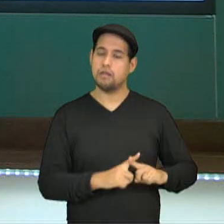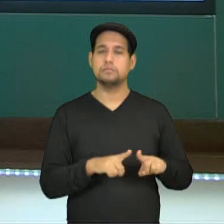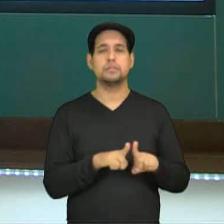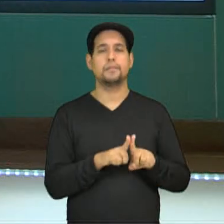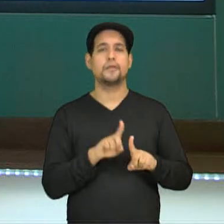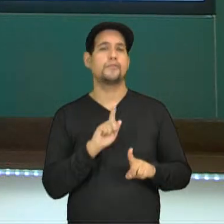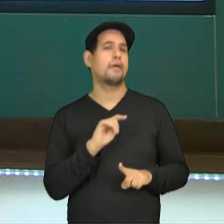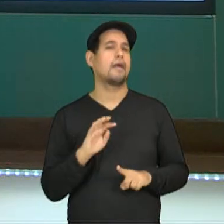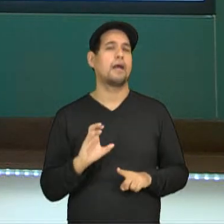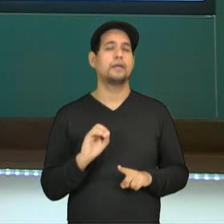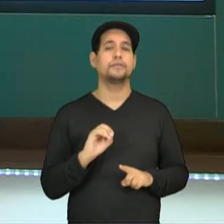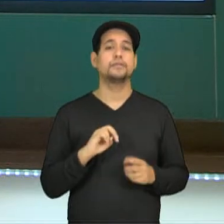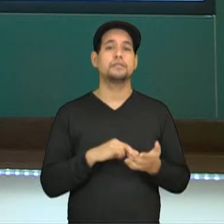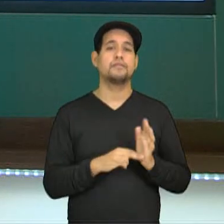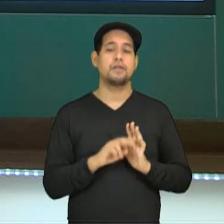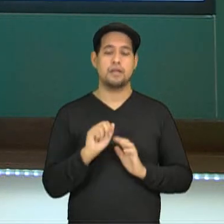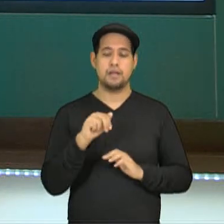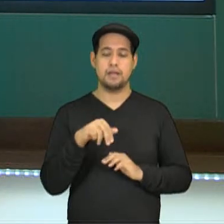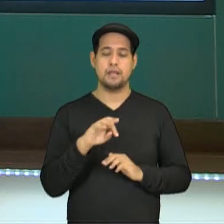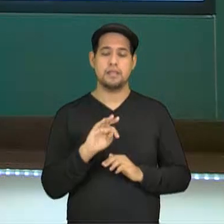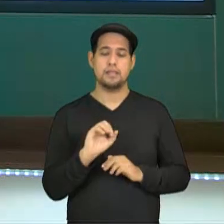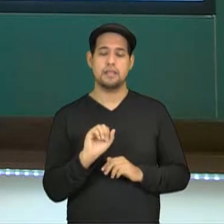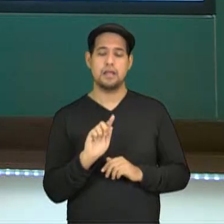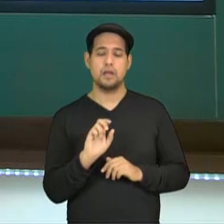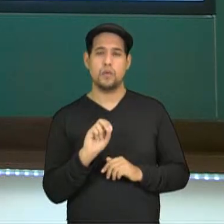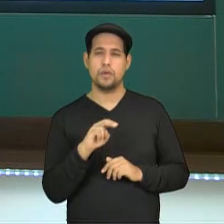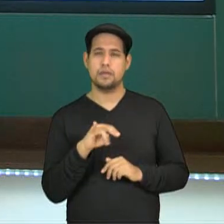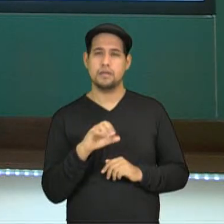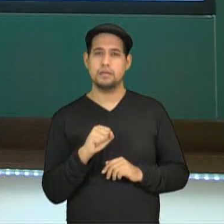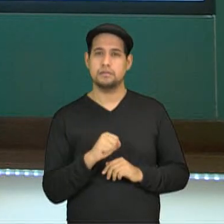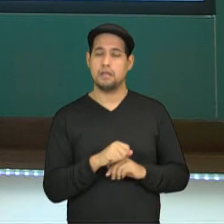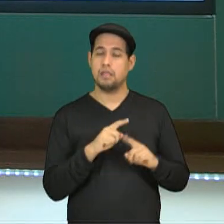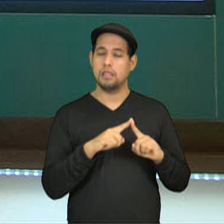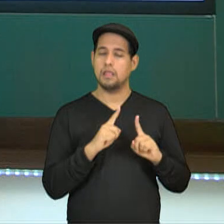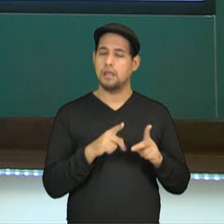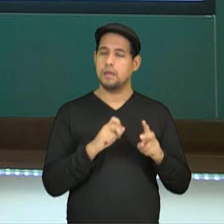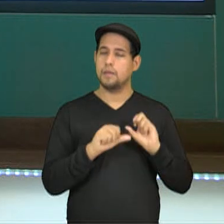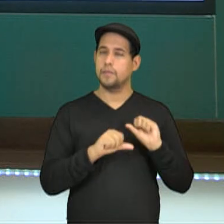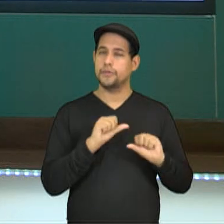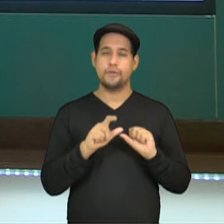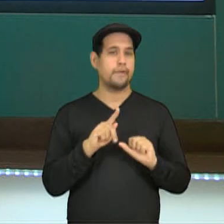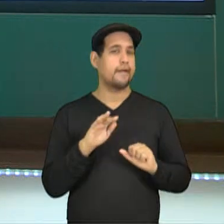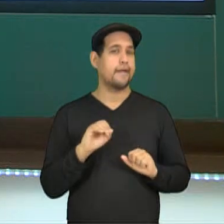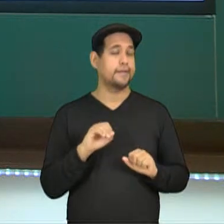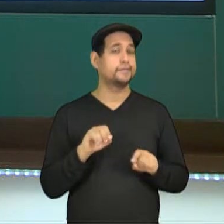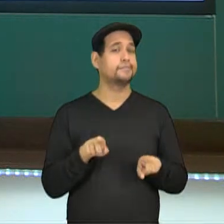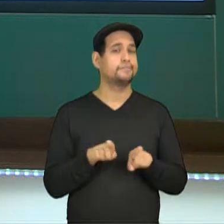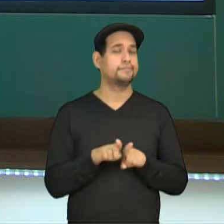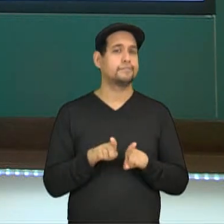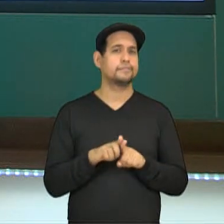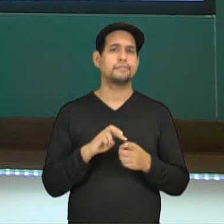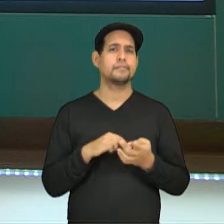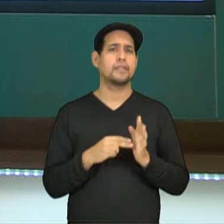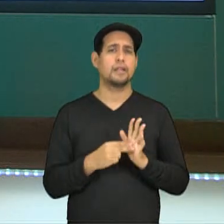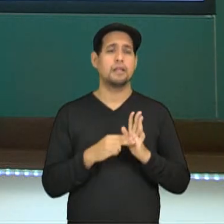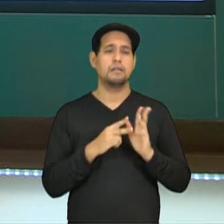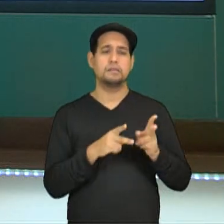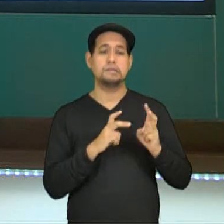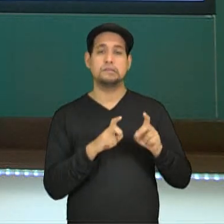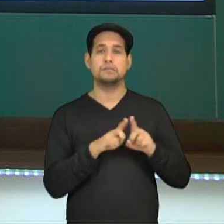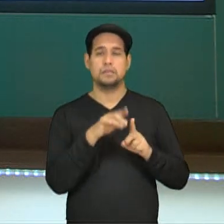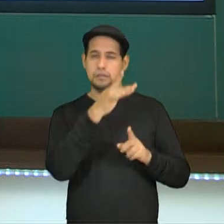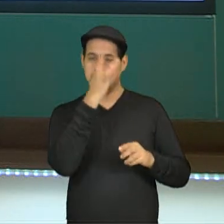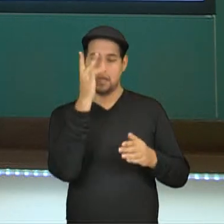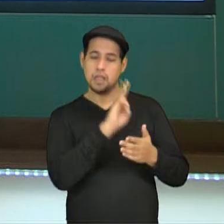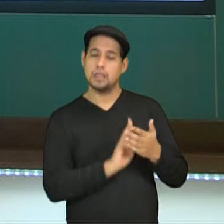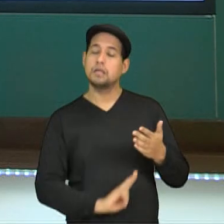né? Ele é aquele antagonista que vem contrariando as expectativas do gato e, consequentemente, também as expectativas do